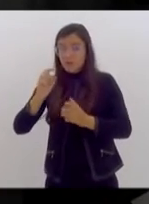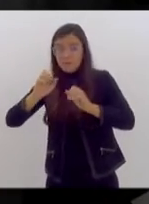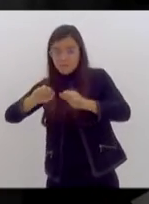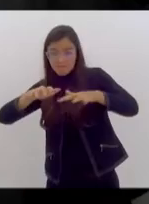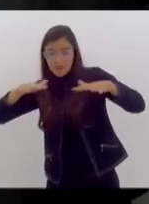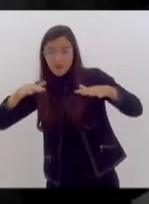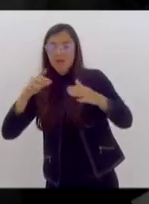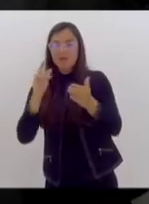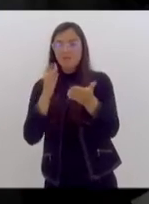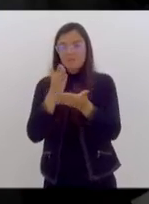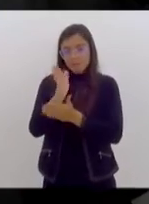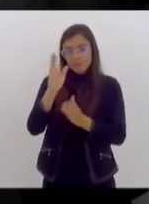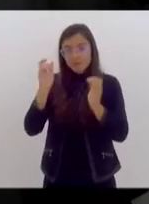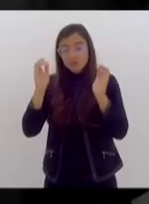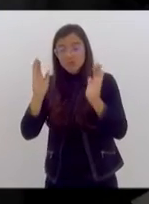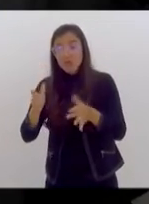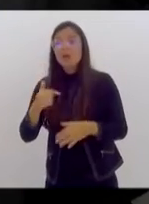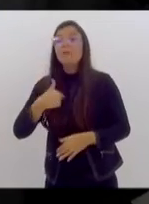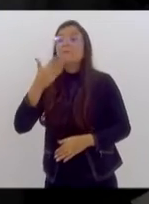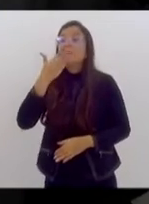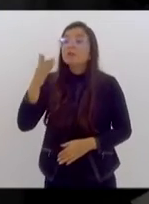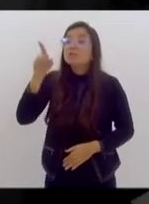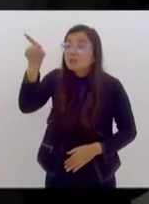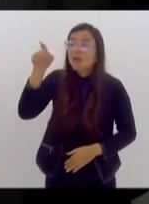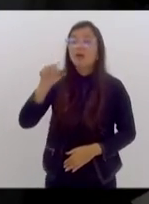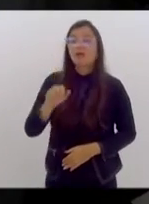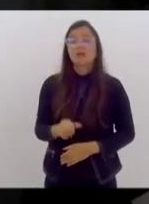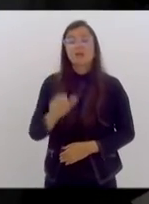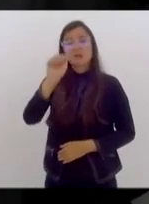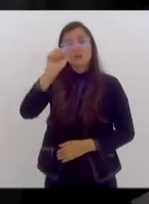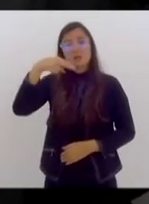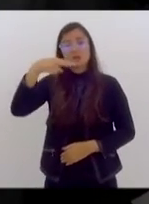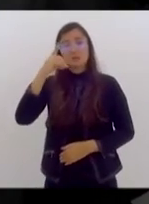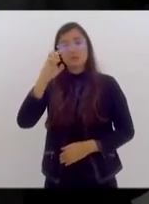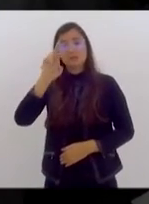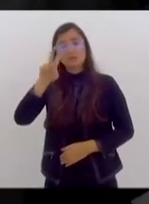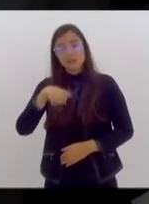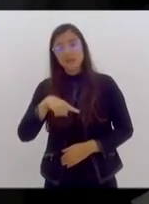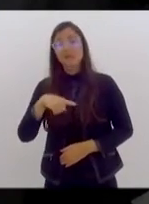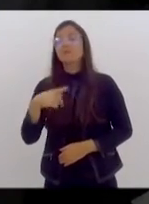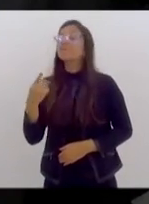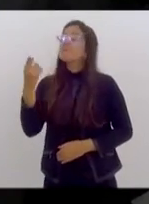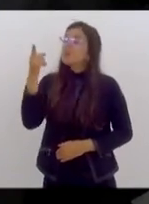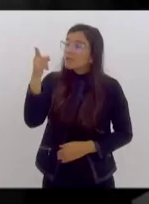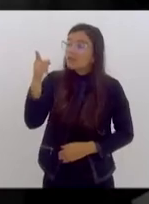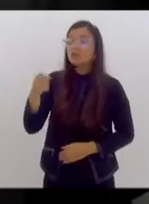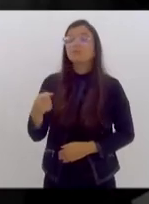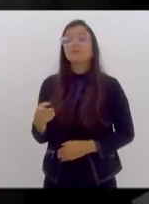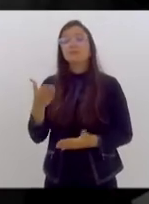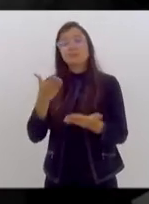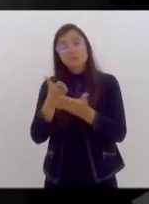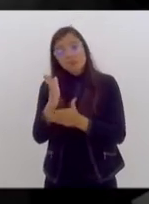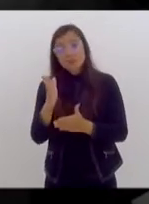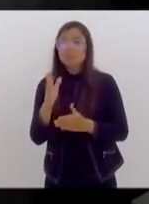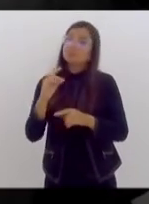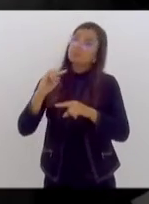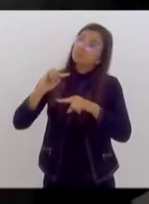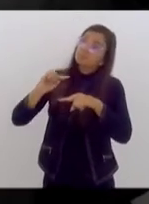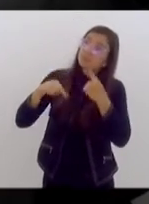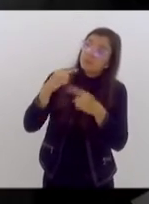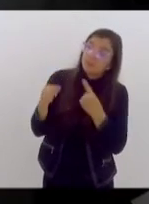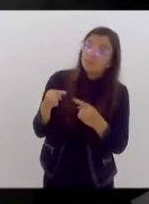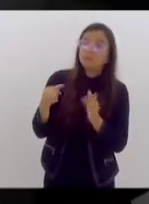ao presidente siciliano para que coloque logo em plenário aprovado a gente já apresentaria né ainda